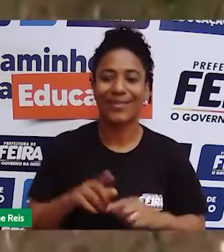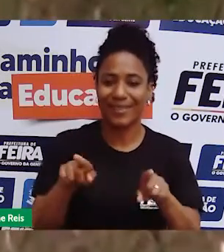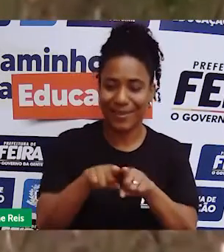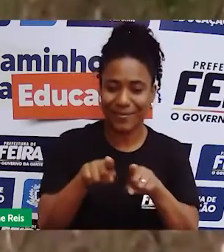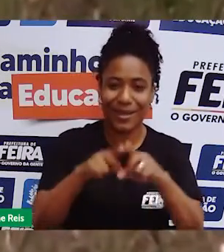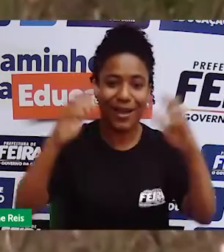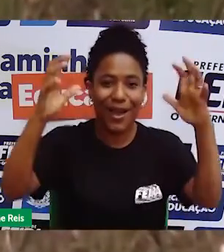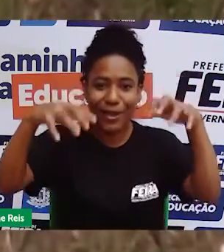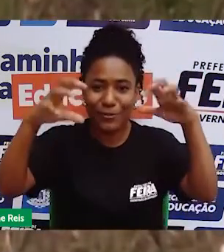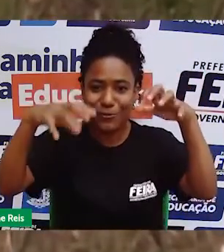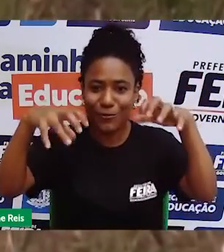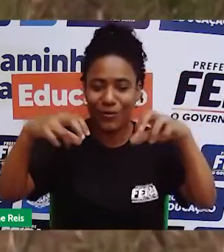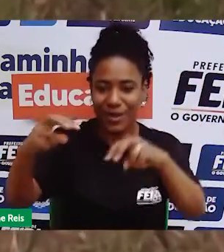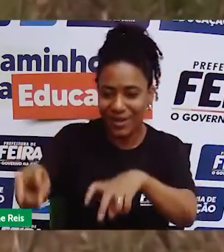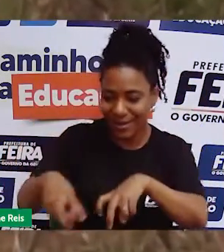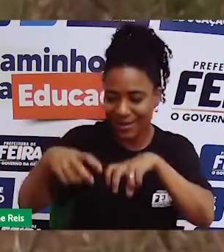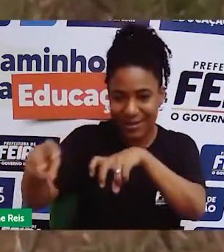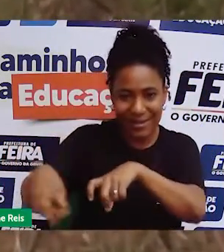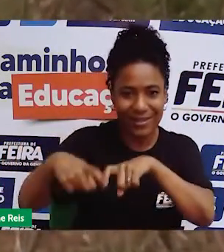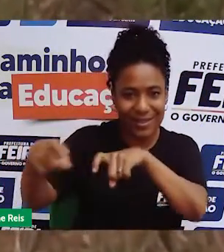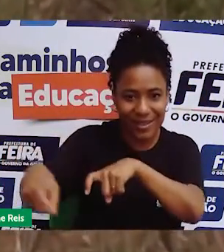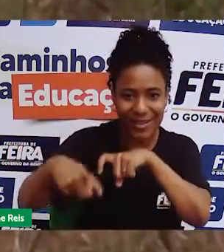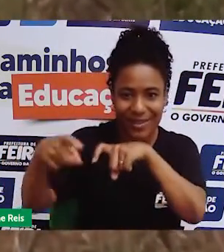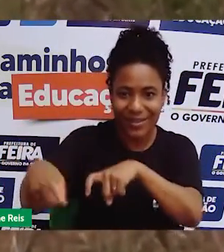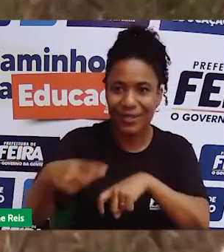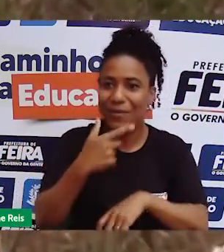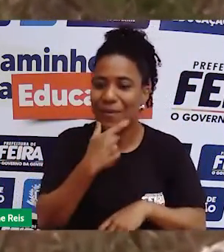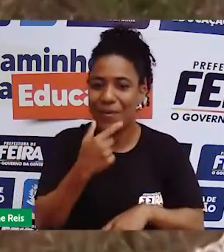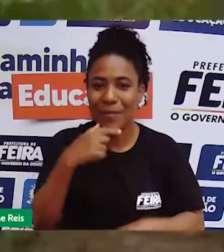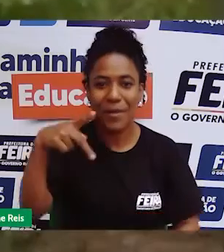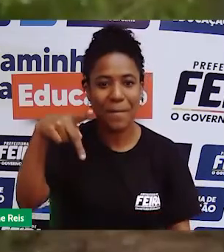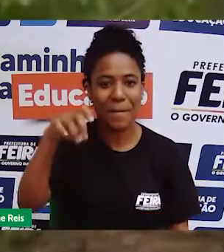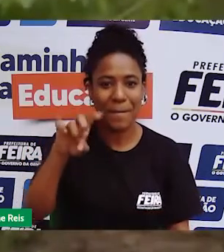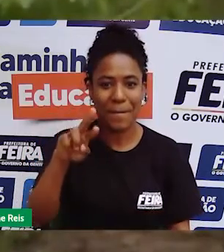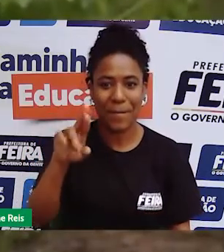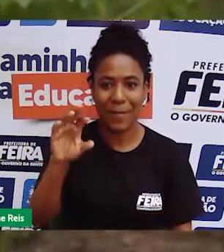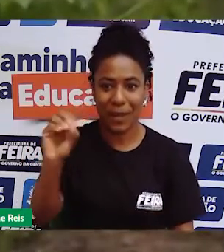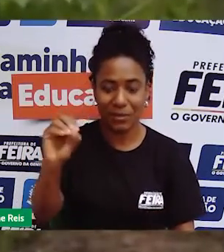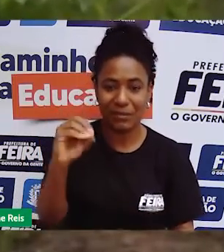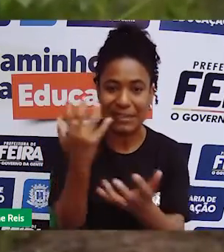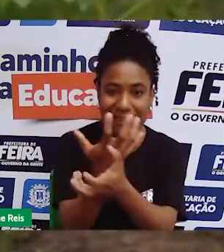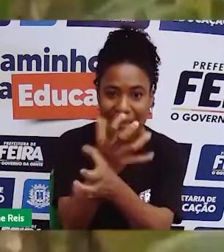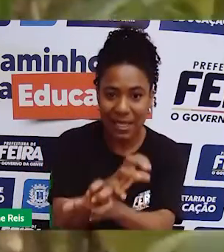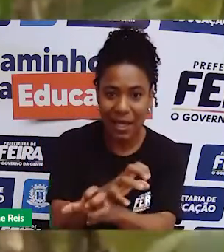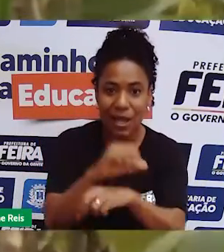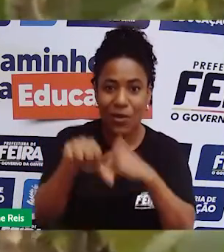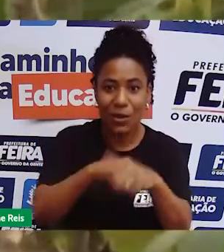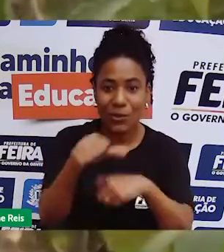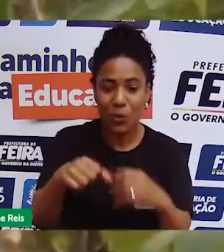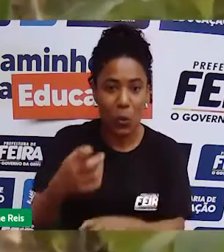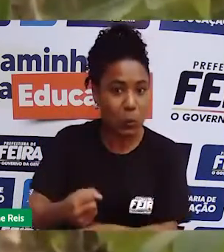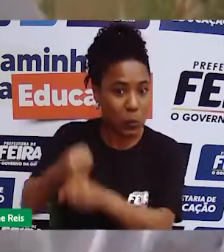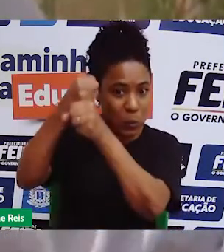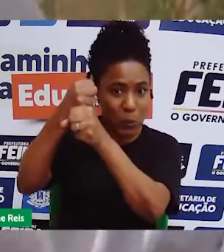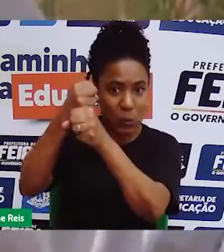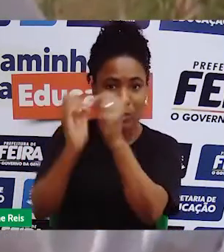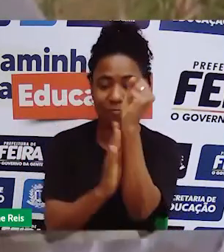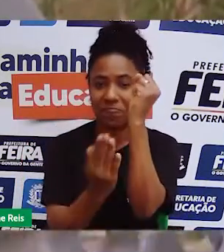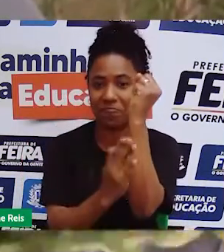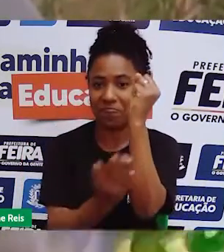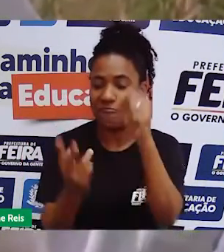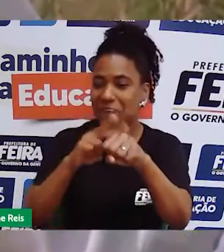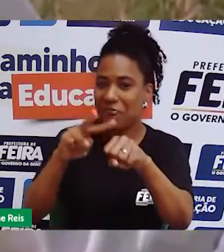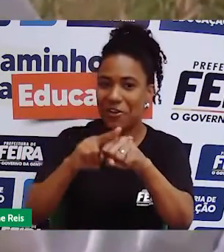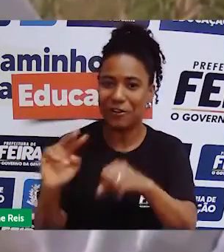Pedro. Ele conta que mês passado a plantação de mandioca estava bem seca. E olha só como ficou depois da chuva. Bem verdinha.